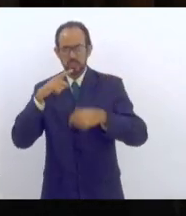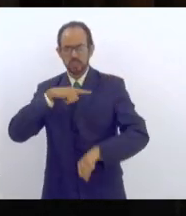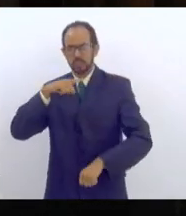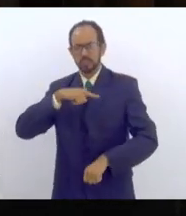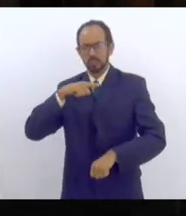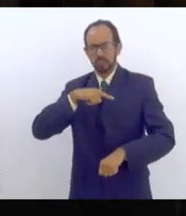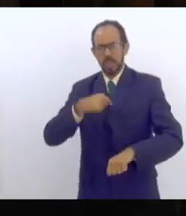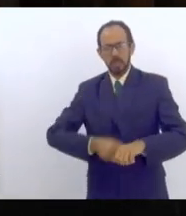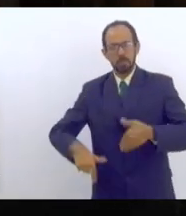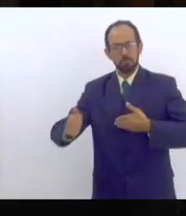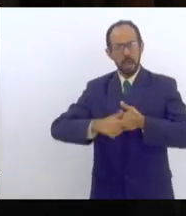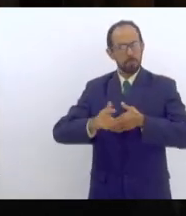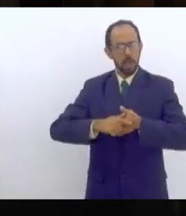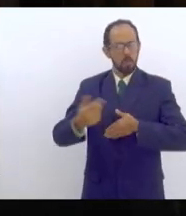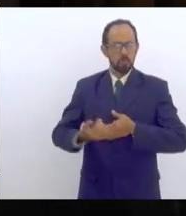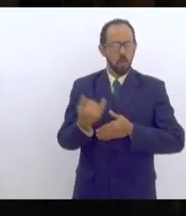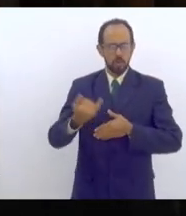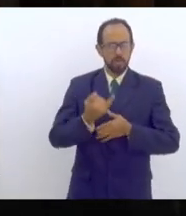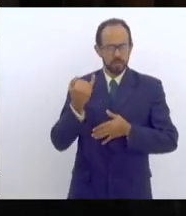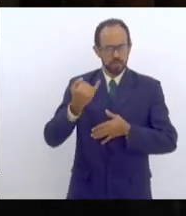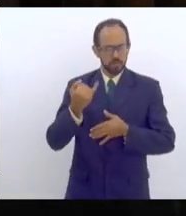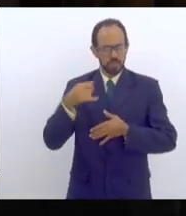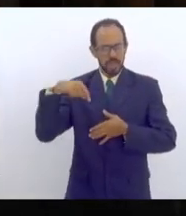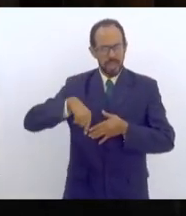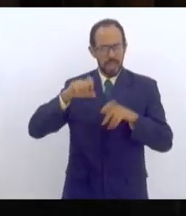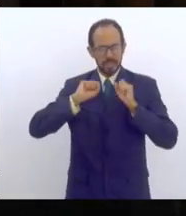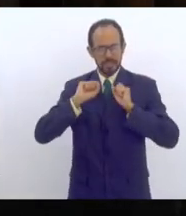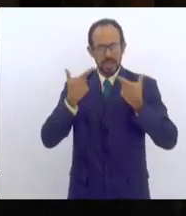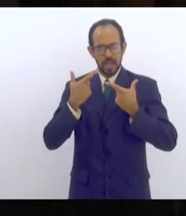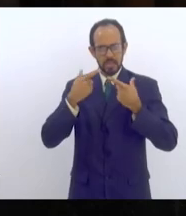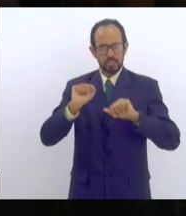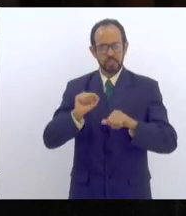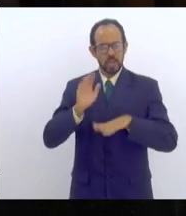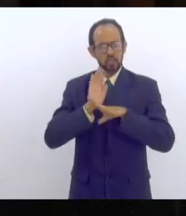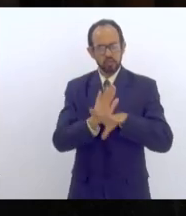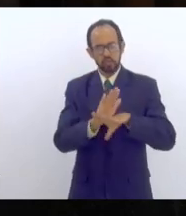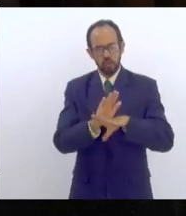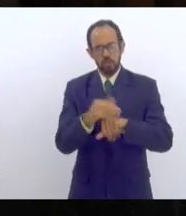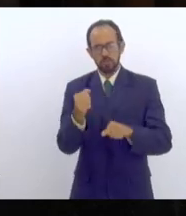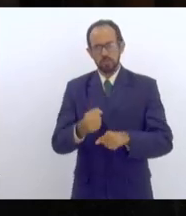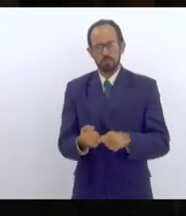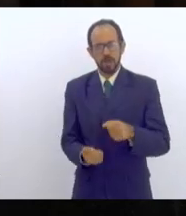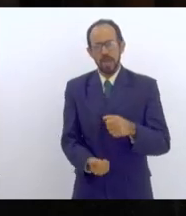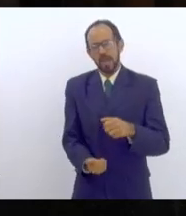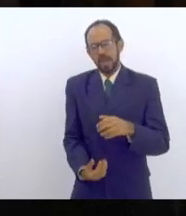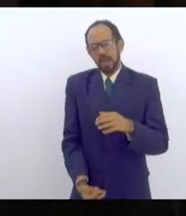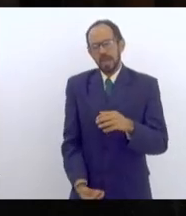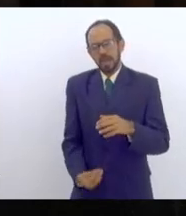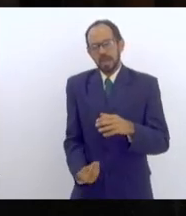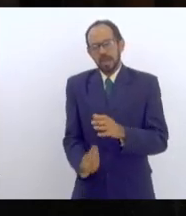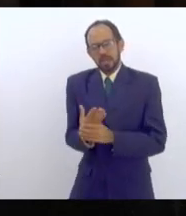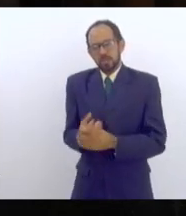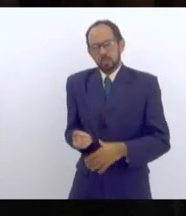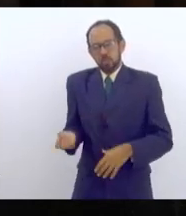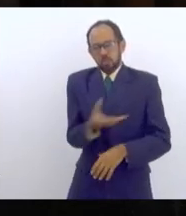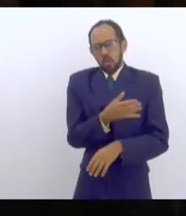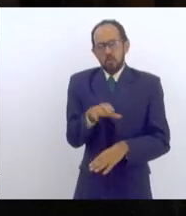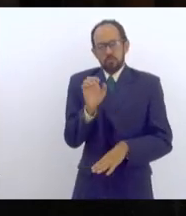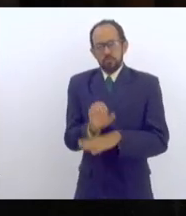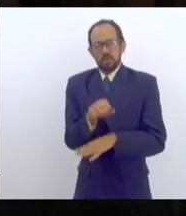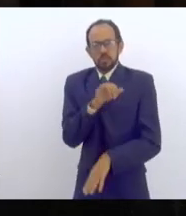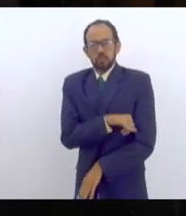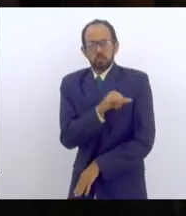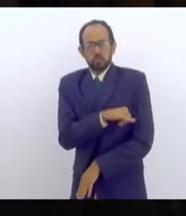nova realidade. Essa casa cooperou para a reconstrução do Estado do Rio, travando debates e aprovando